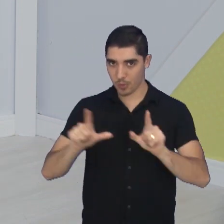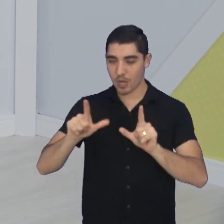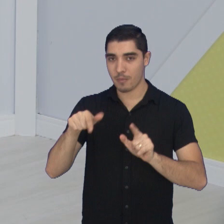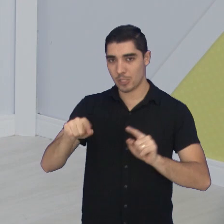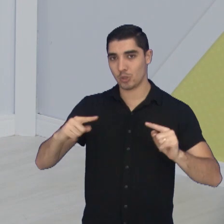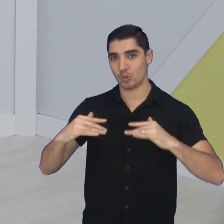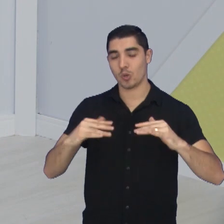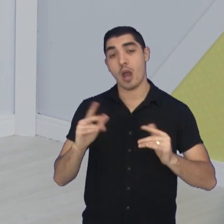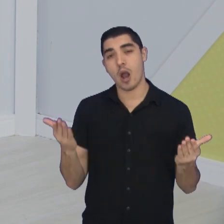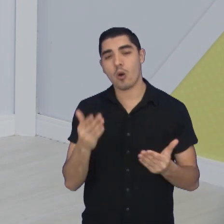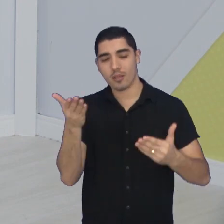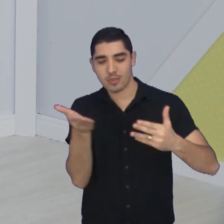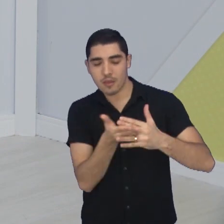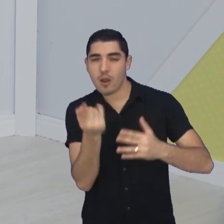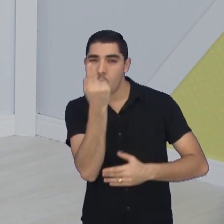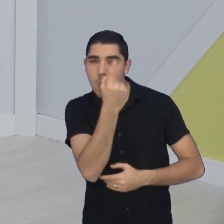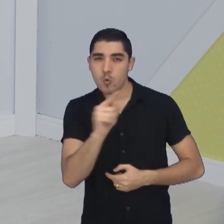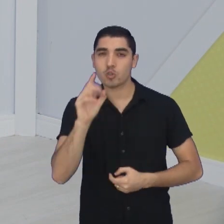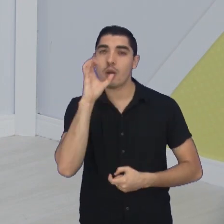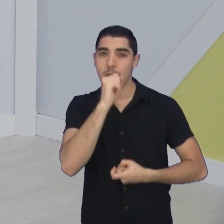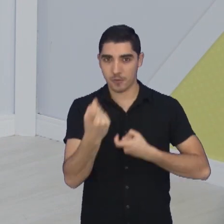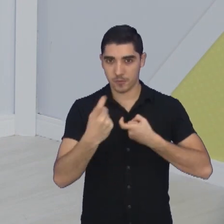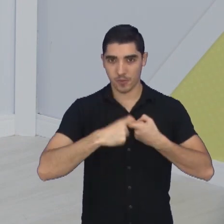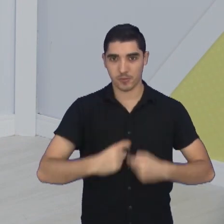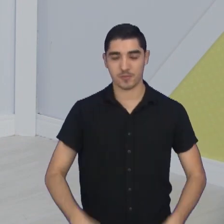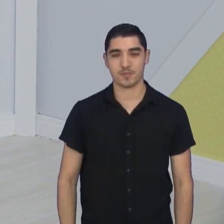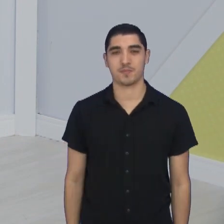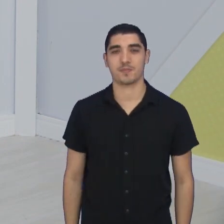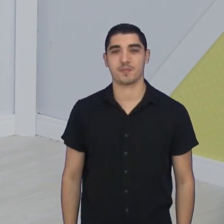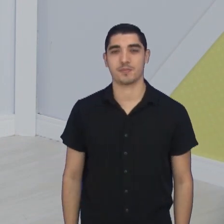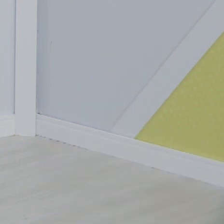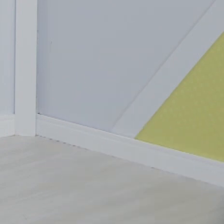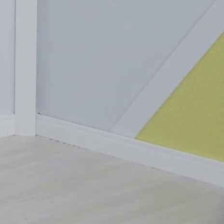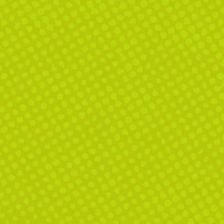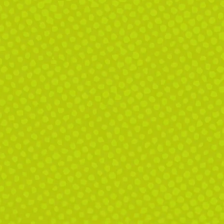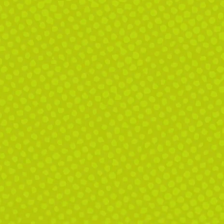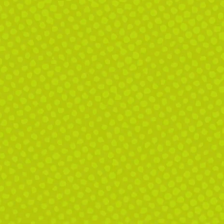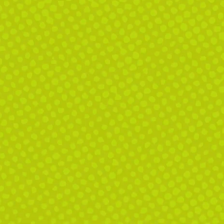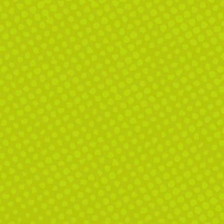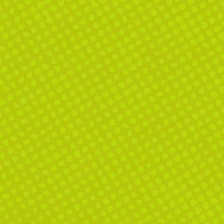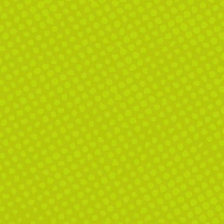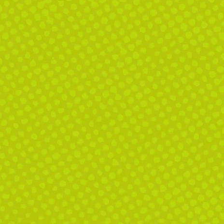último intervalo do dia. É rapidinho, é pá e bola, já voltamos, não sai daí.